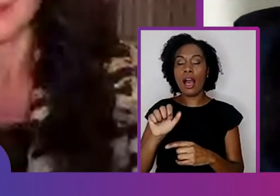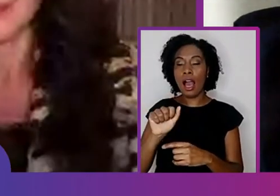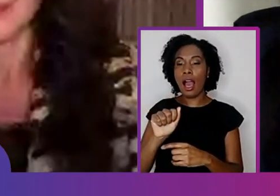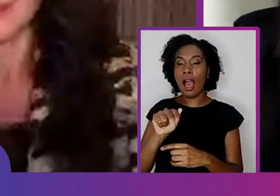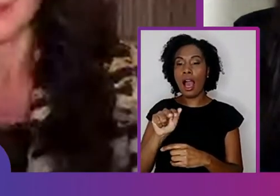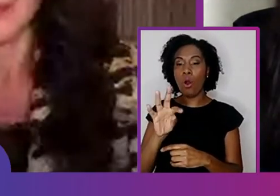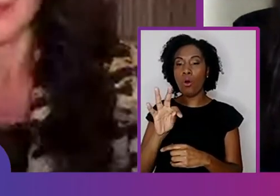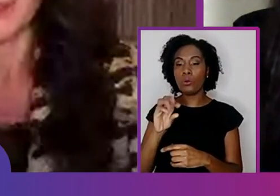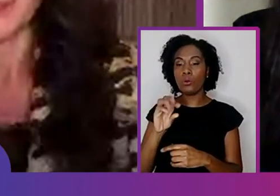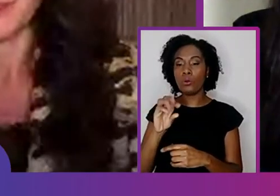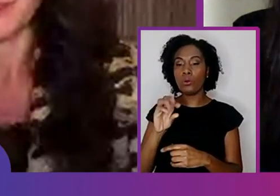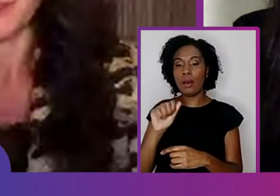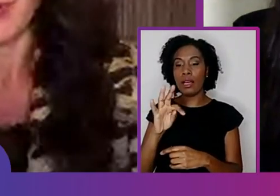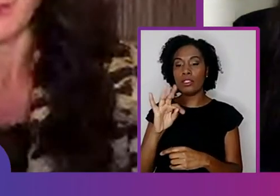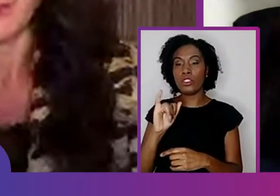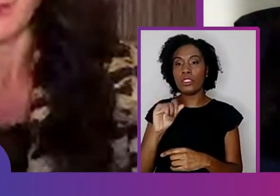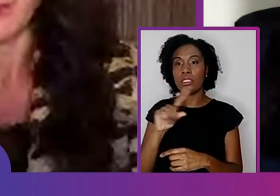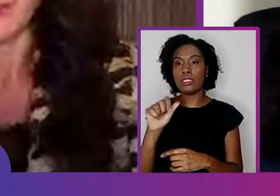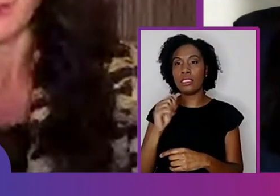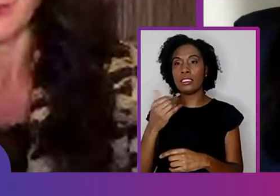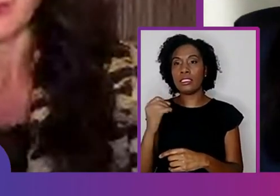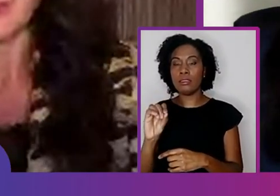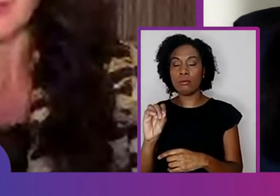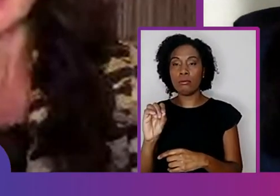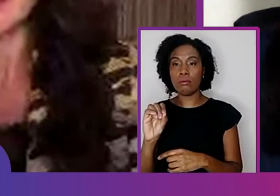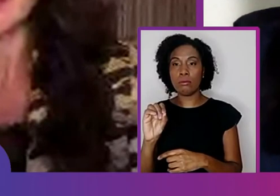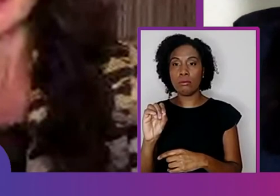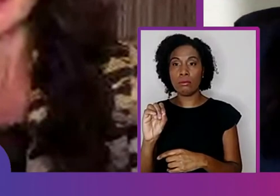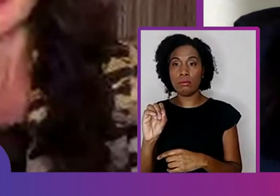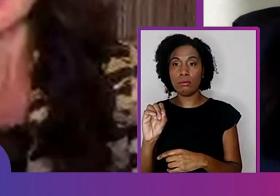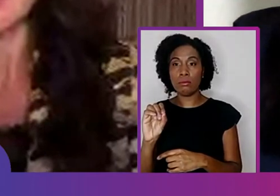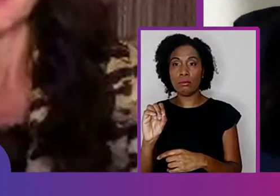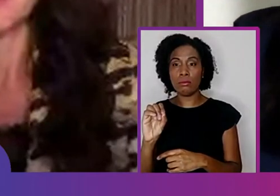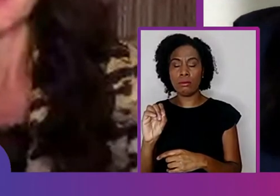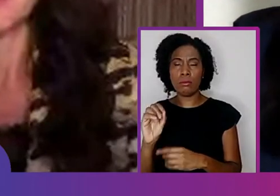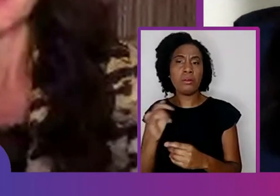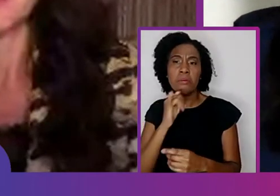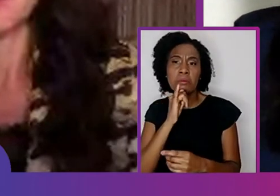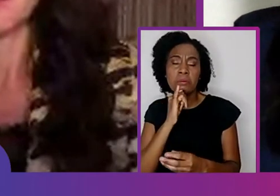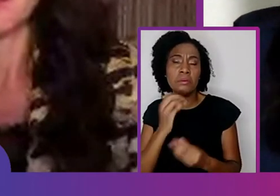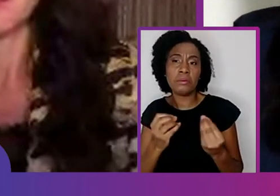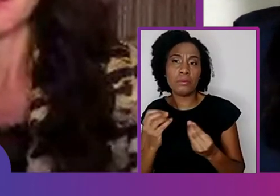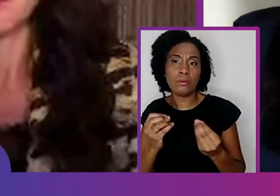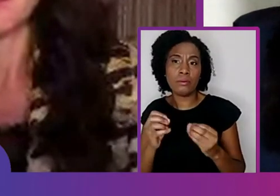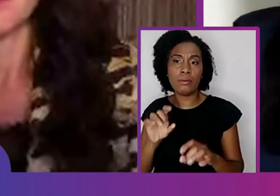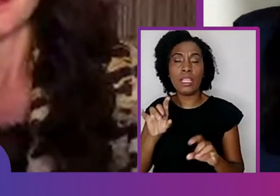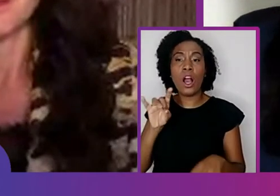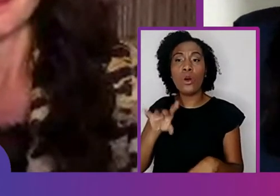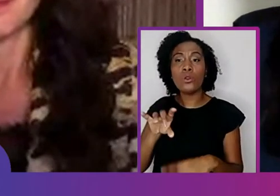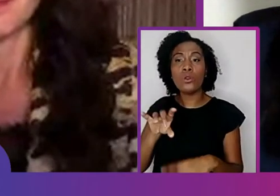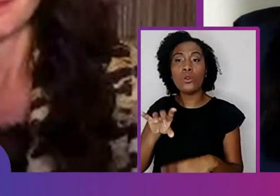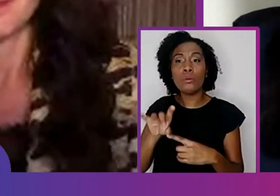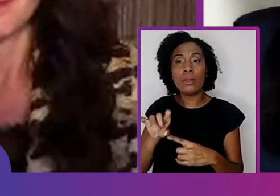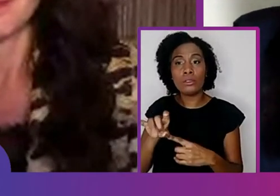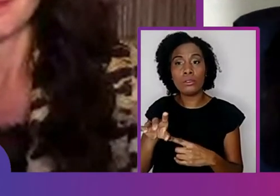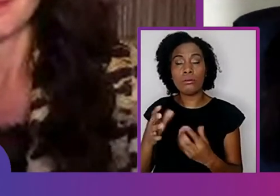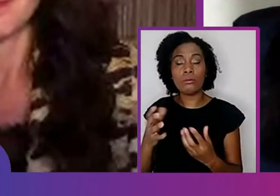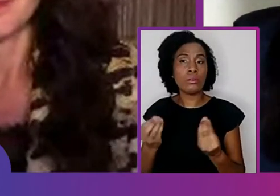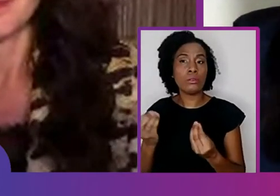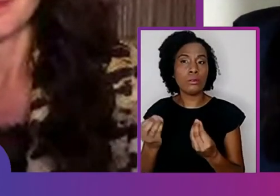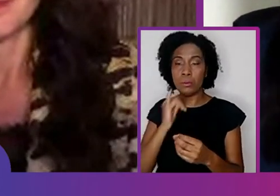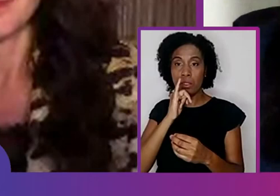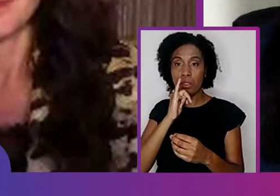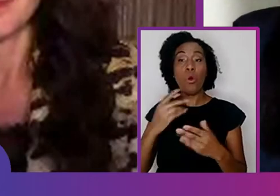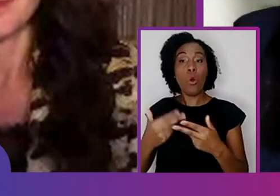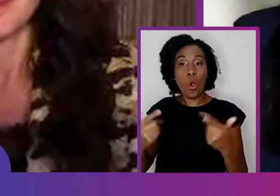produtiva quando eu faço coisas automáticas. Como assim, Carla? É. As coisas que são a minha competência, as coisas que eu sei fazer, eu não